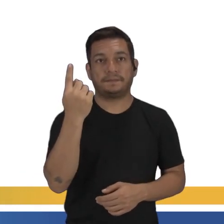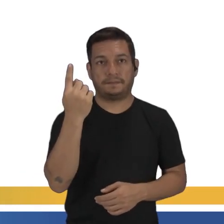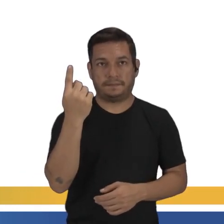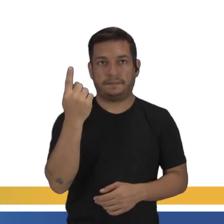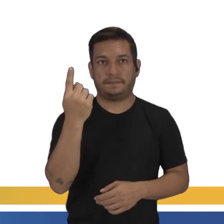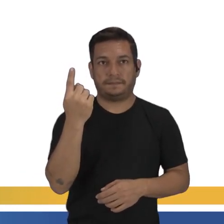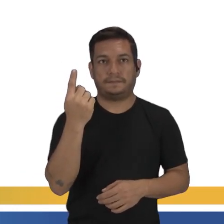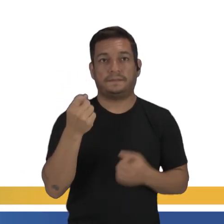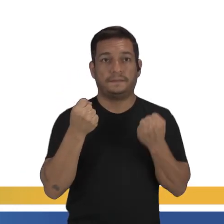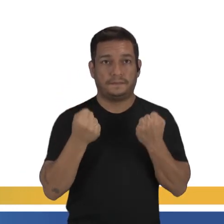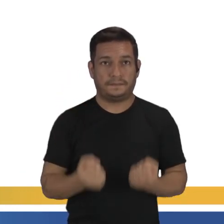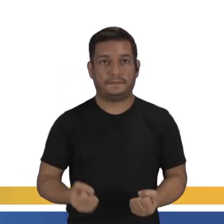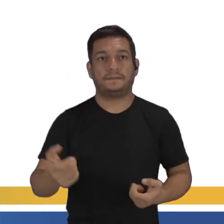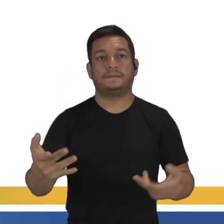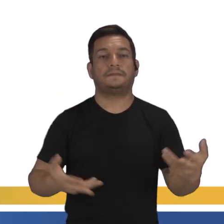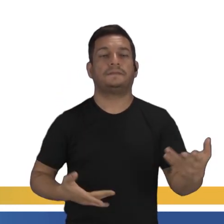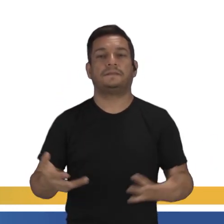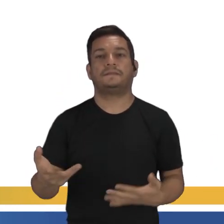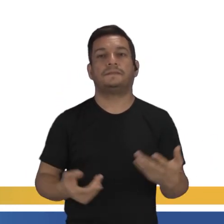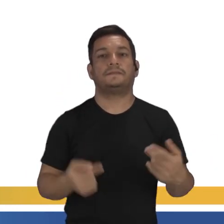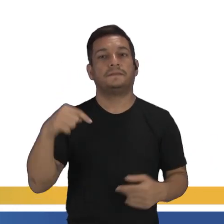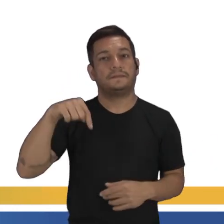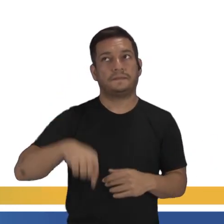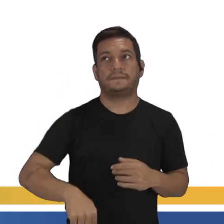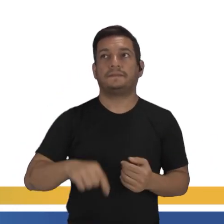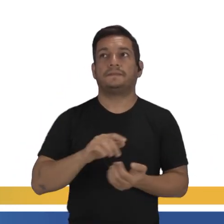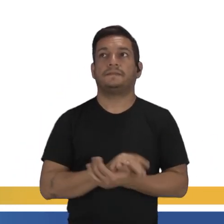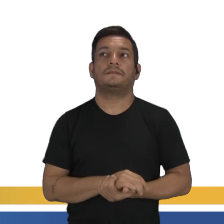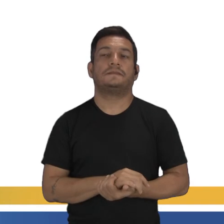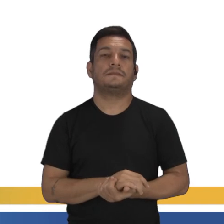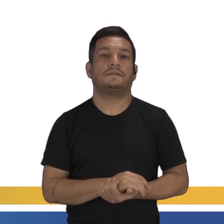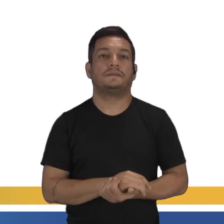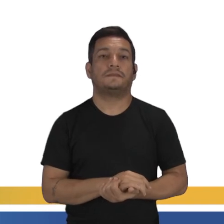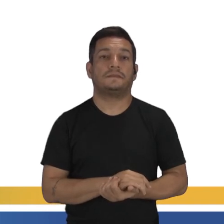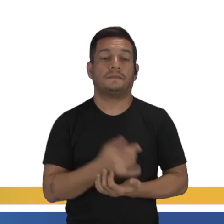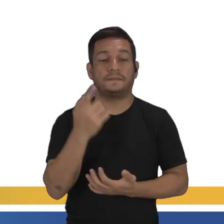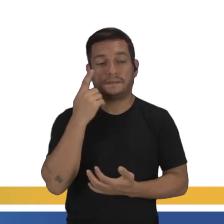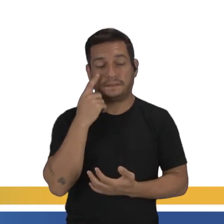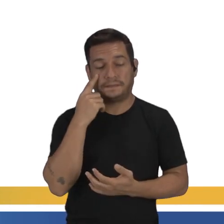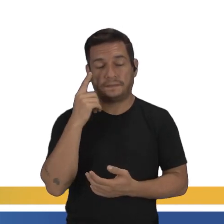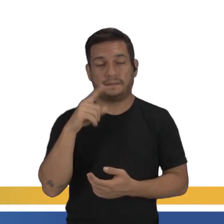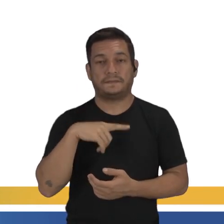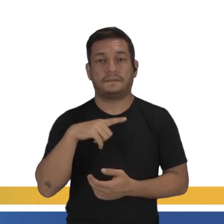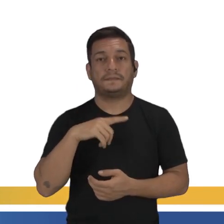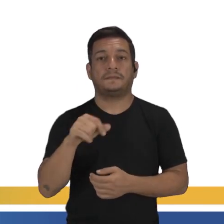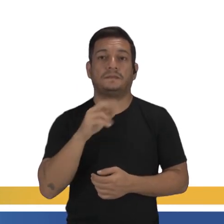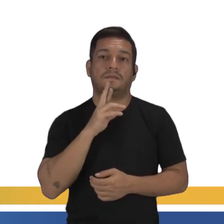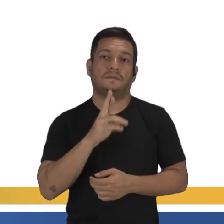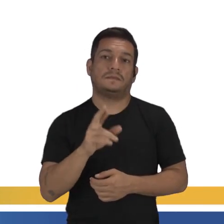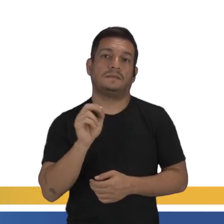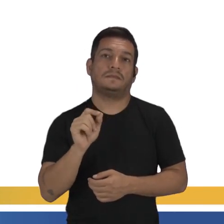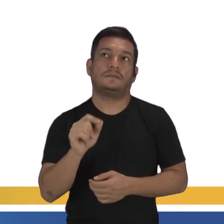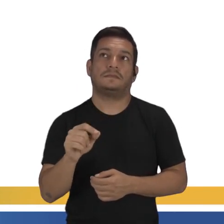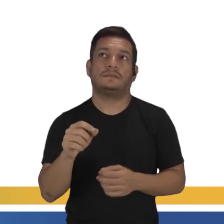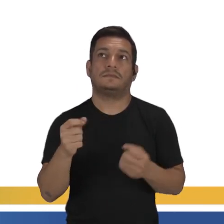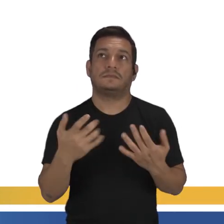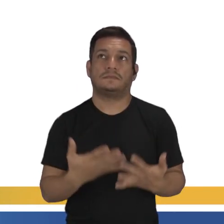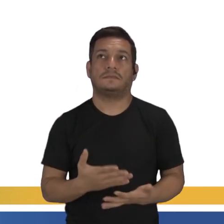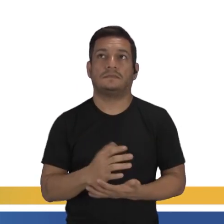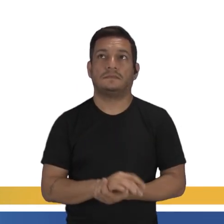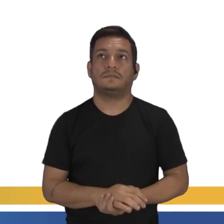cima, e o peso do caminhão, sentido para baixo. Então, vetorialmente, nós temos uma resultante a ser